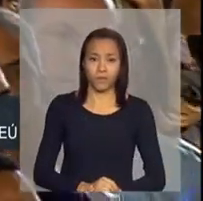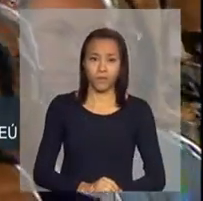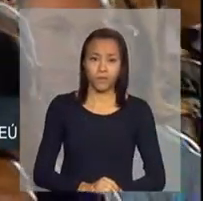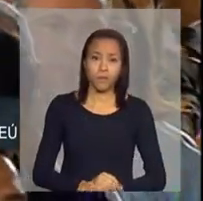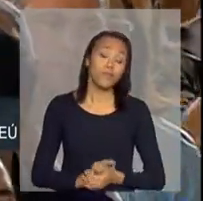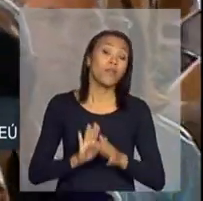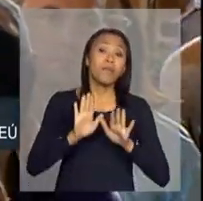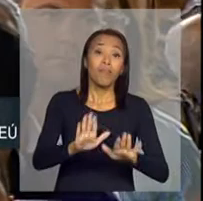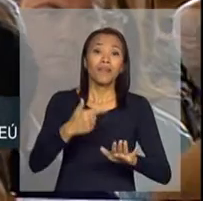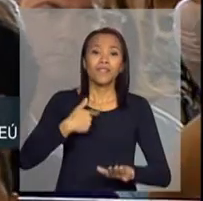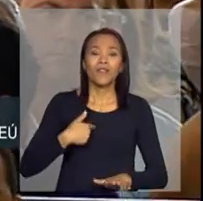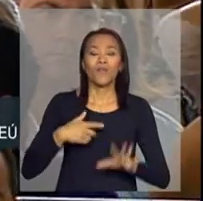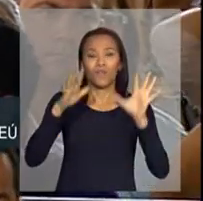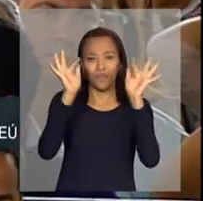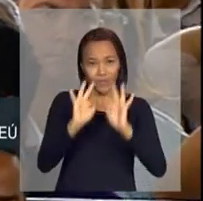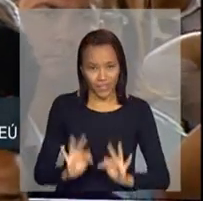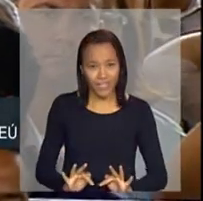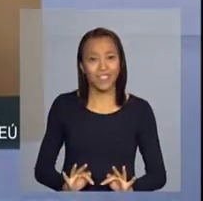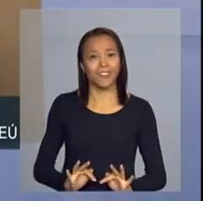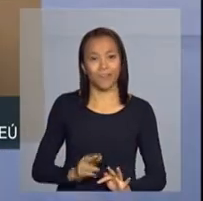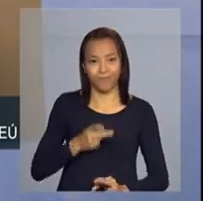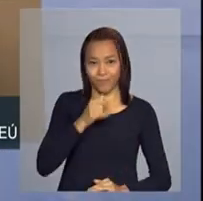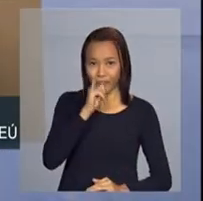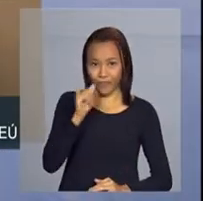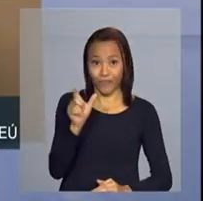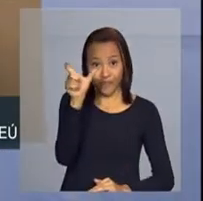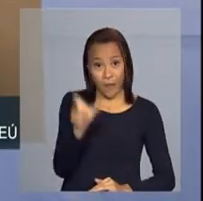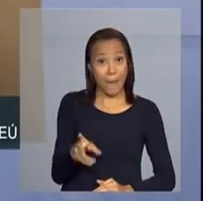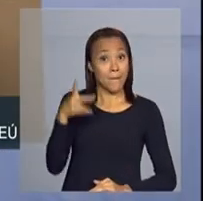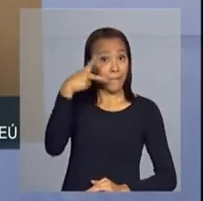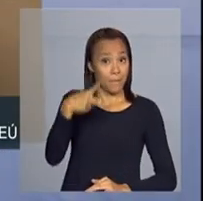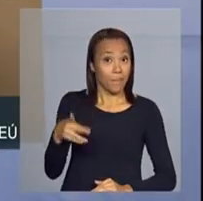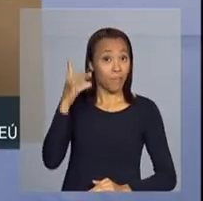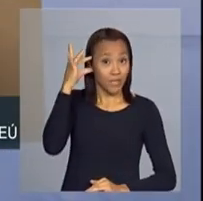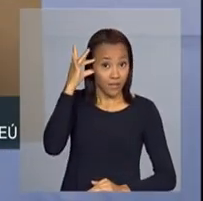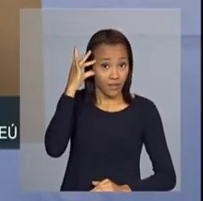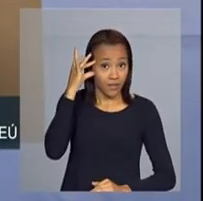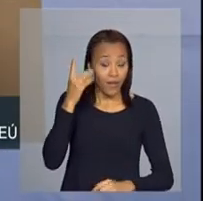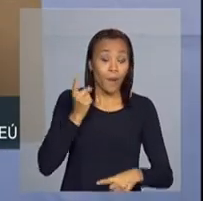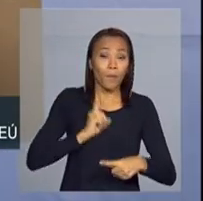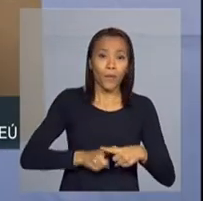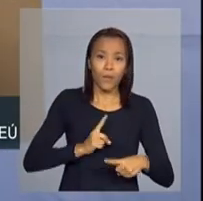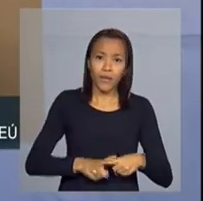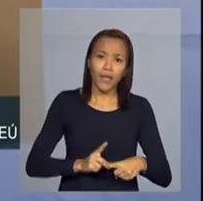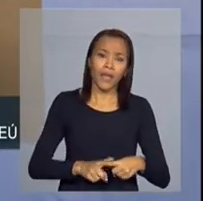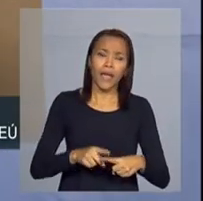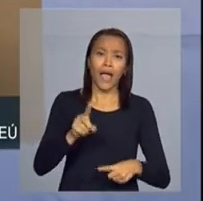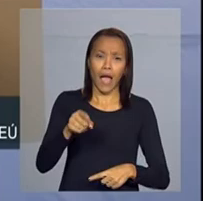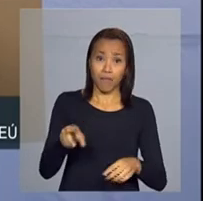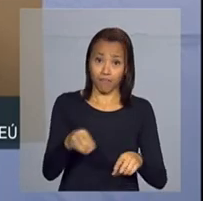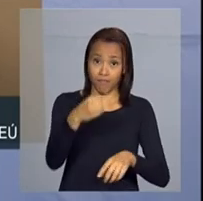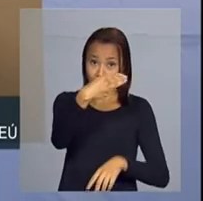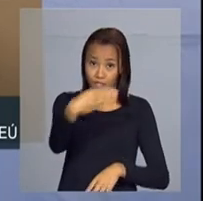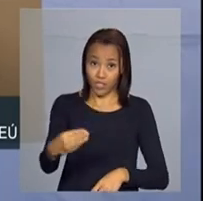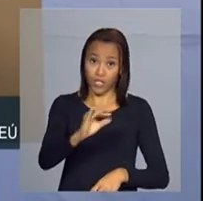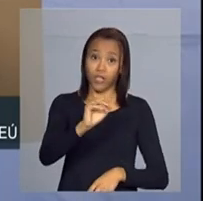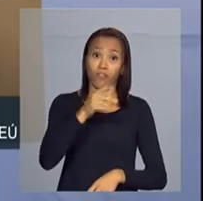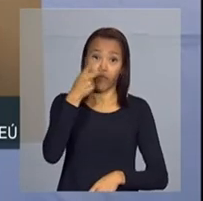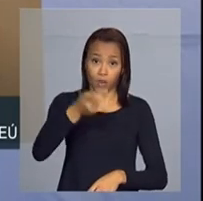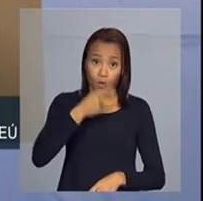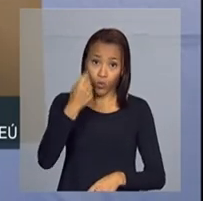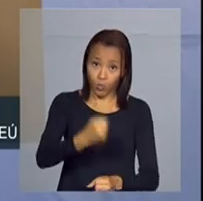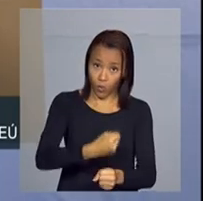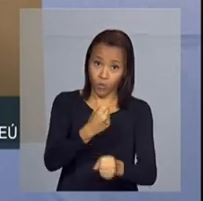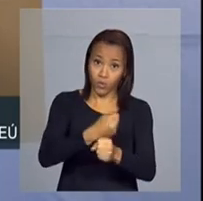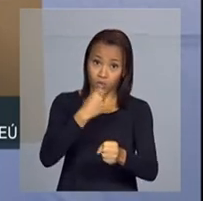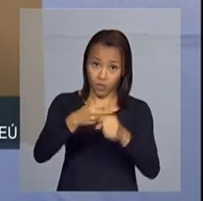Mas eu estou feliz, presidenta. É por causa de uma obra que a ministra Miriam falou e eu acho